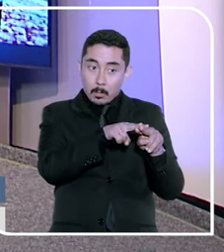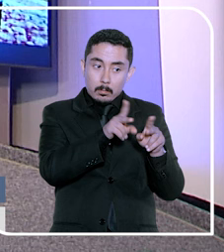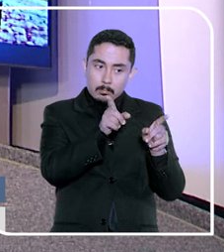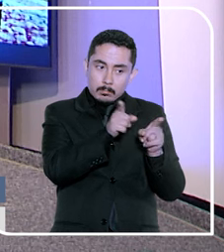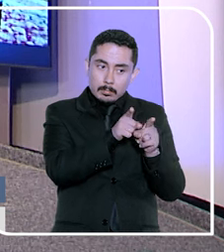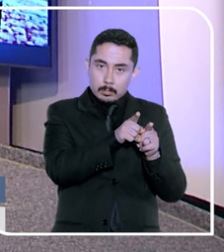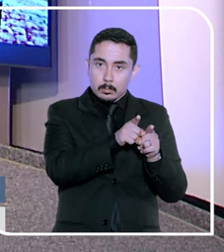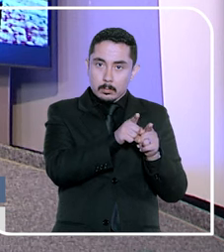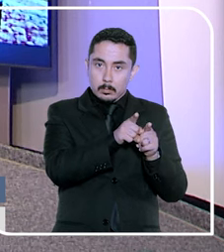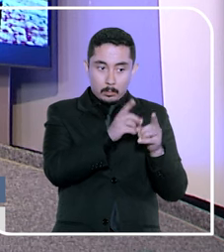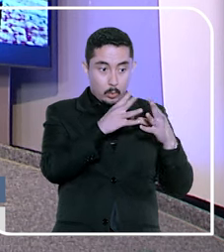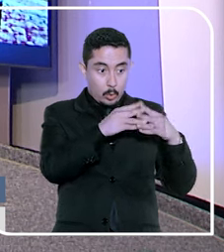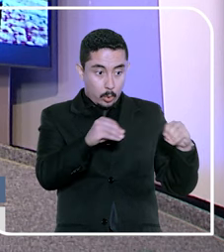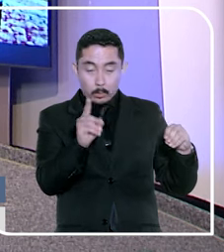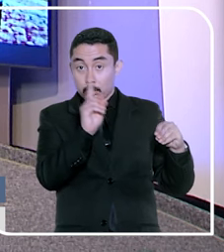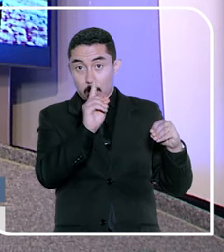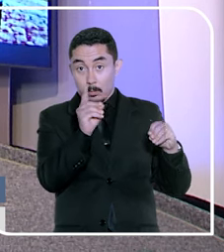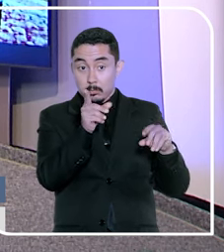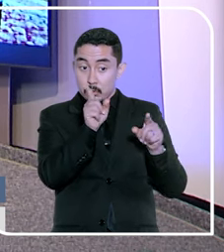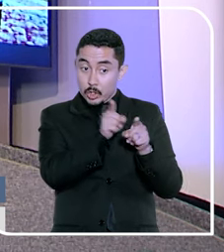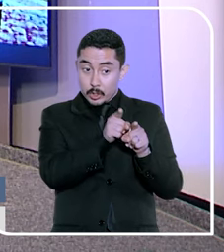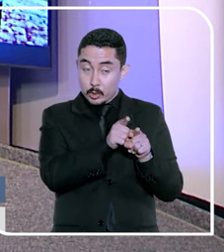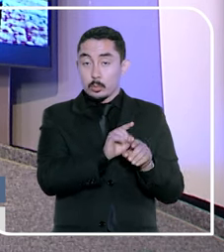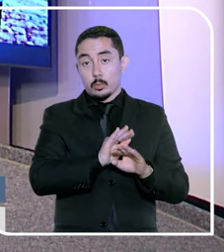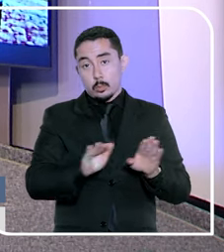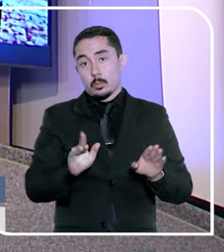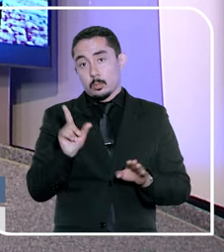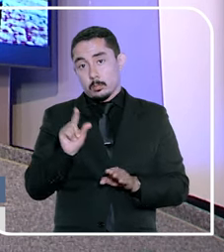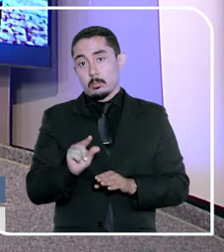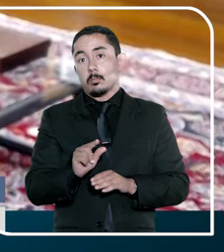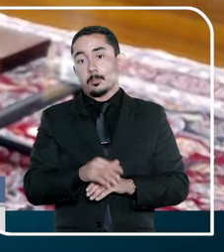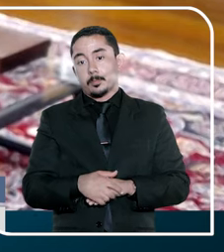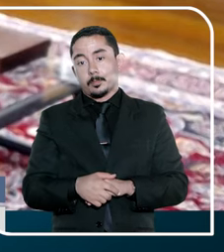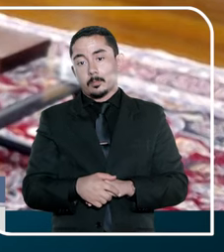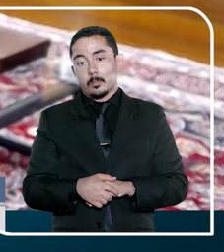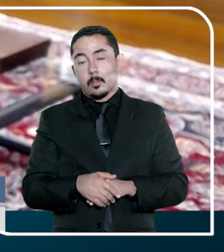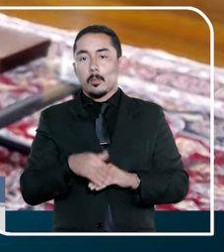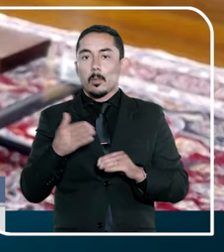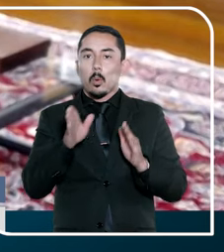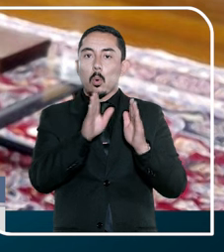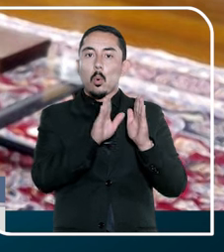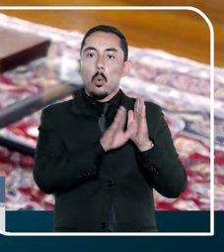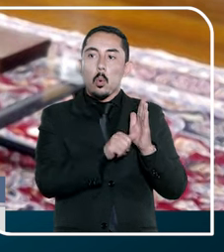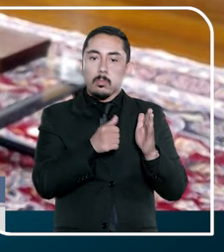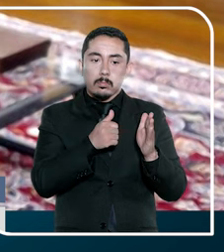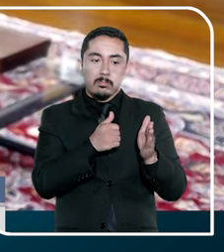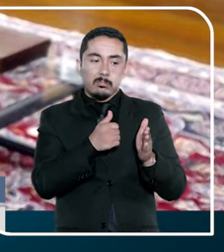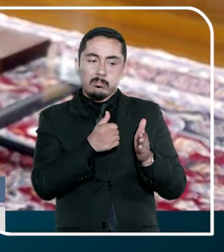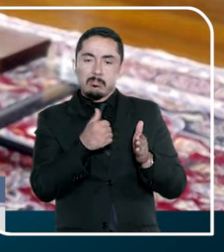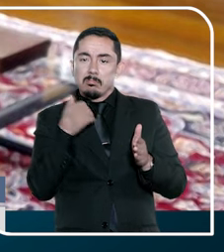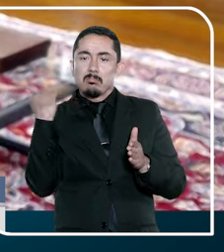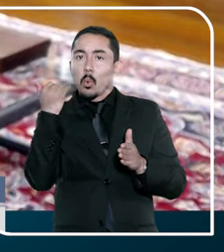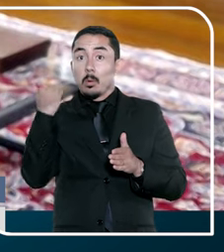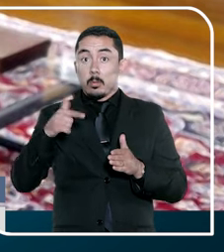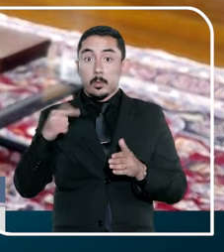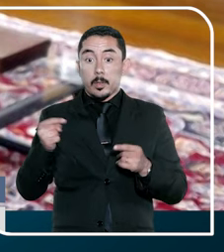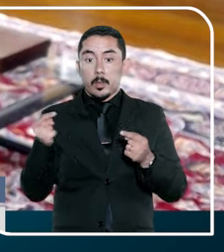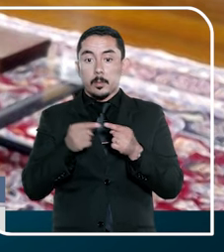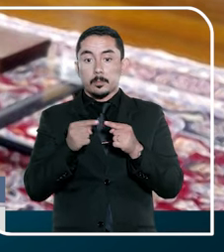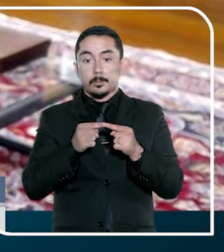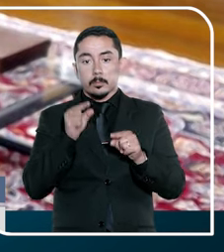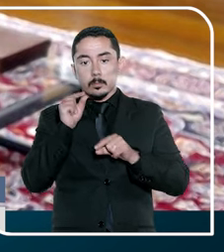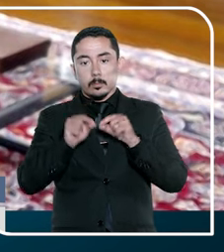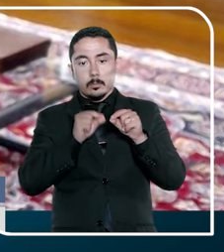né no caso do furto insignificante o fato de ter havido a restrição do bem À Vítima é quase uma